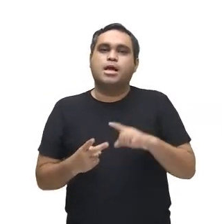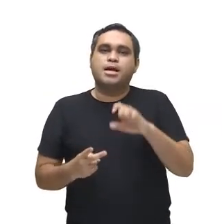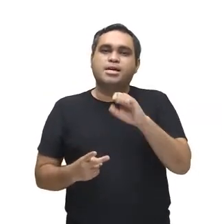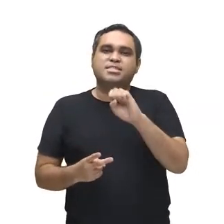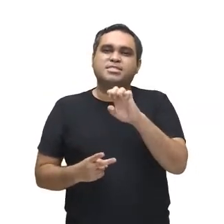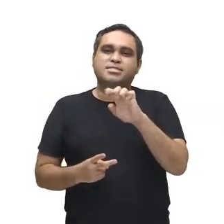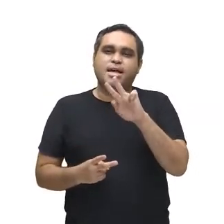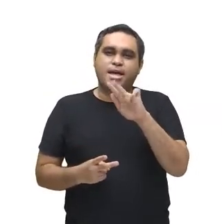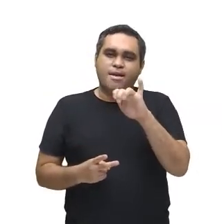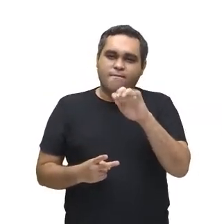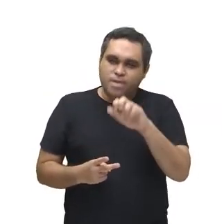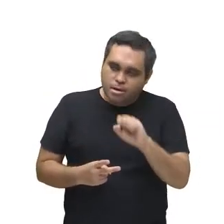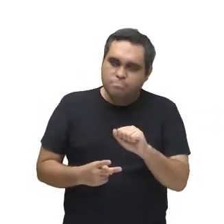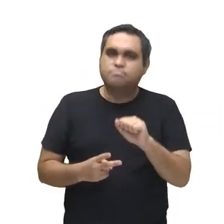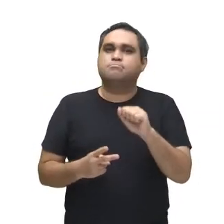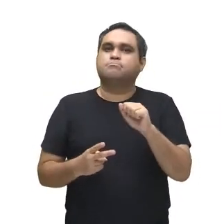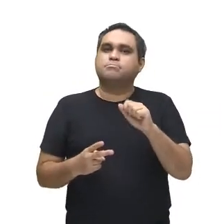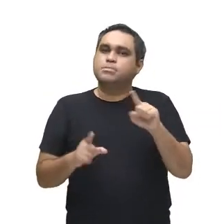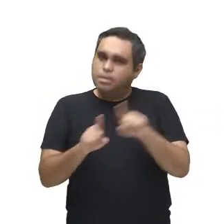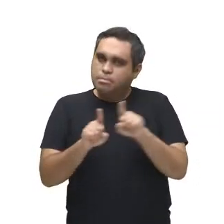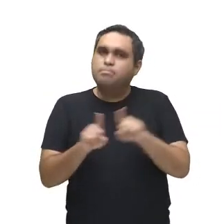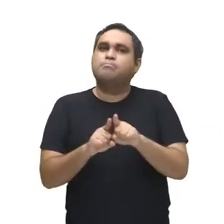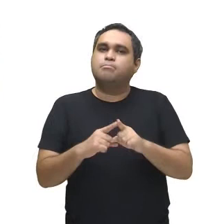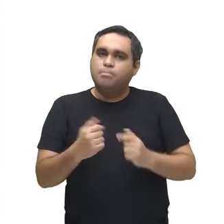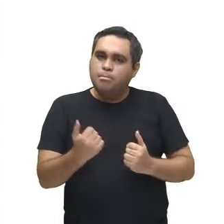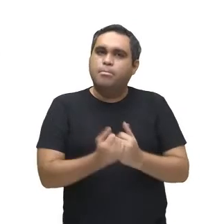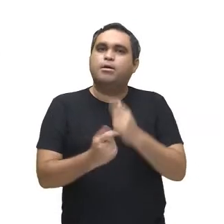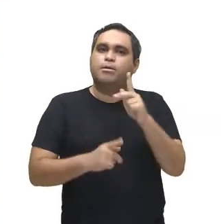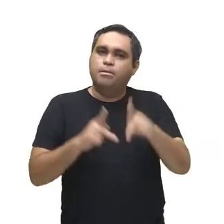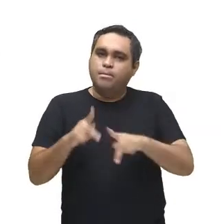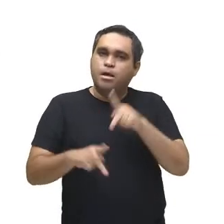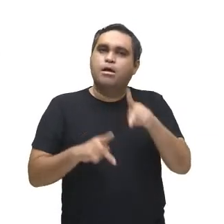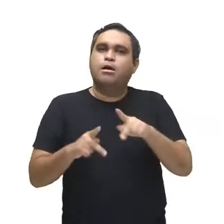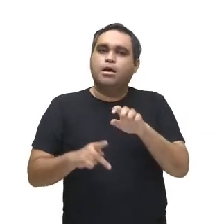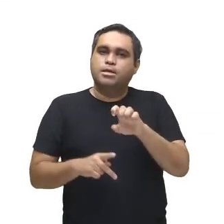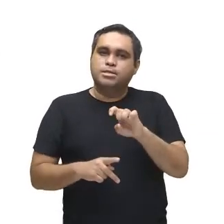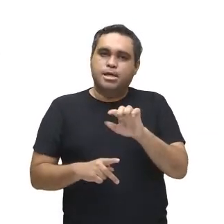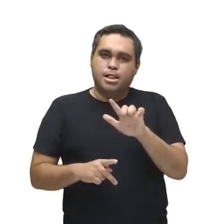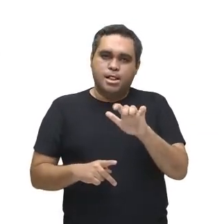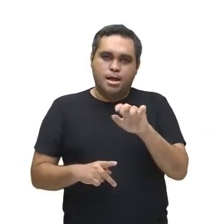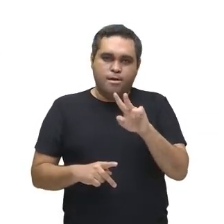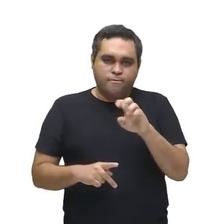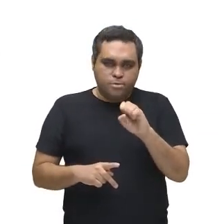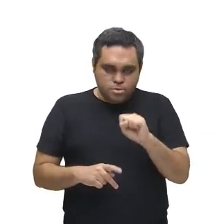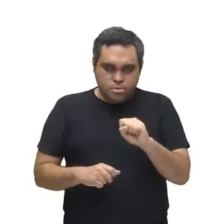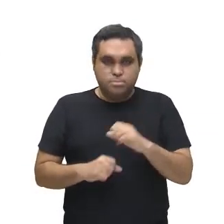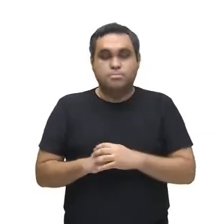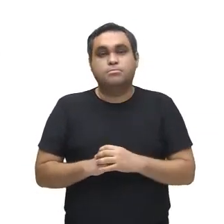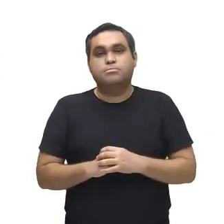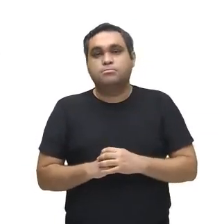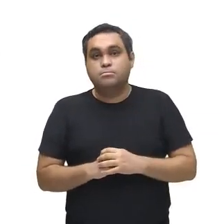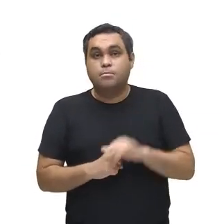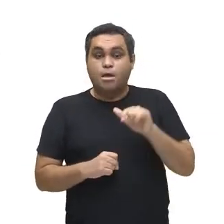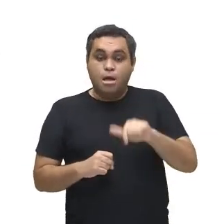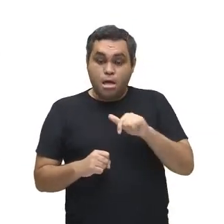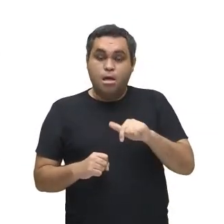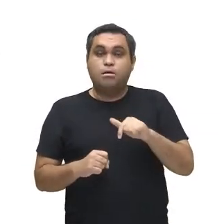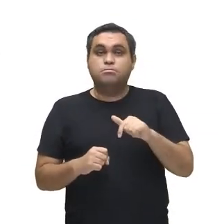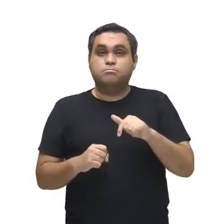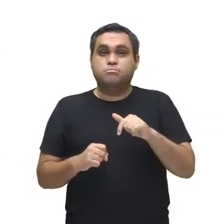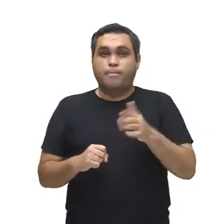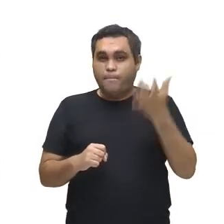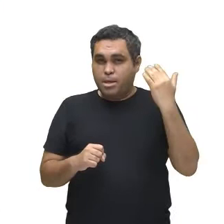eslavos. Então, aquela região balcânica também é um berço dos chamados eslavos. A Rússia pregava o